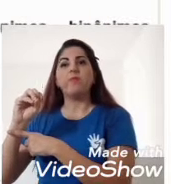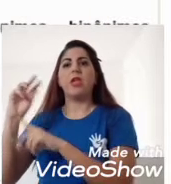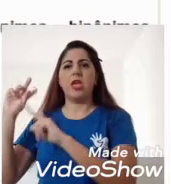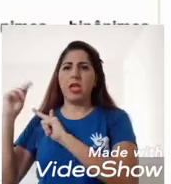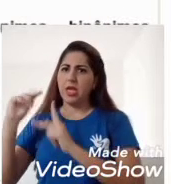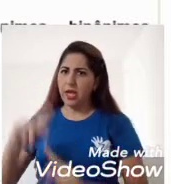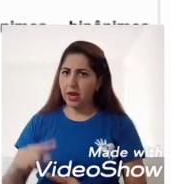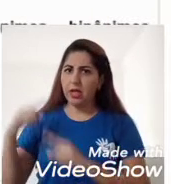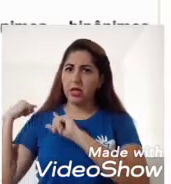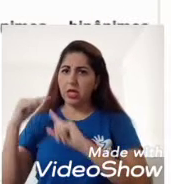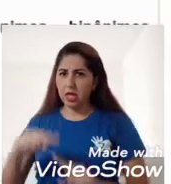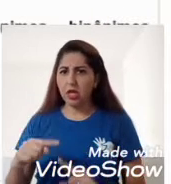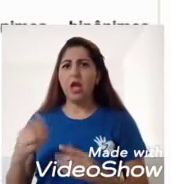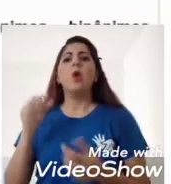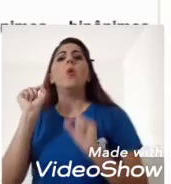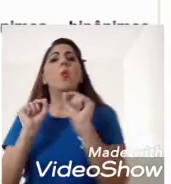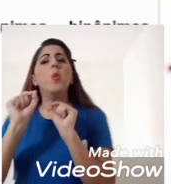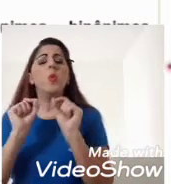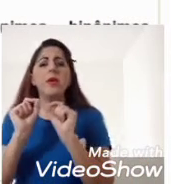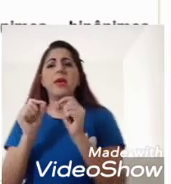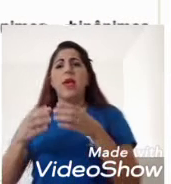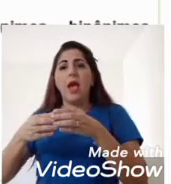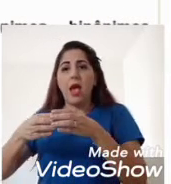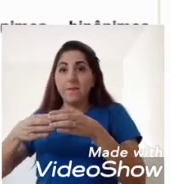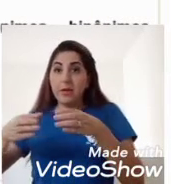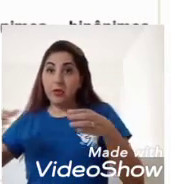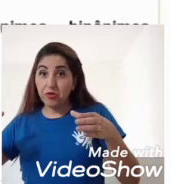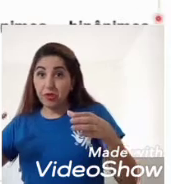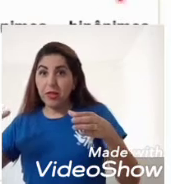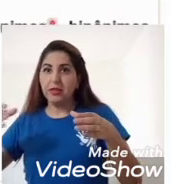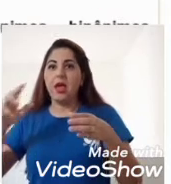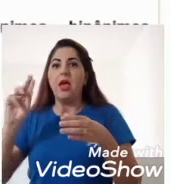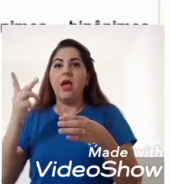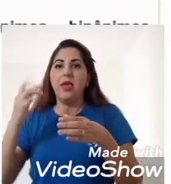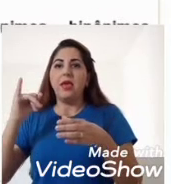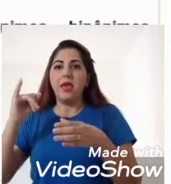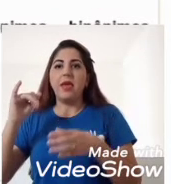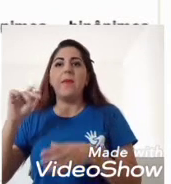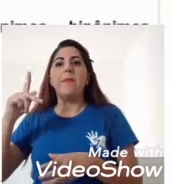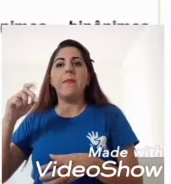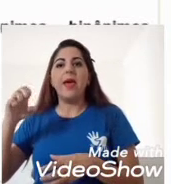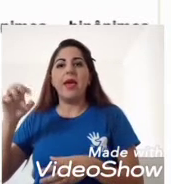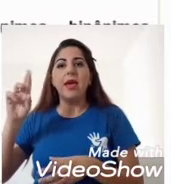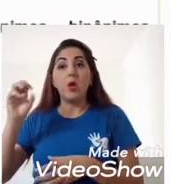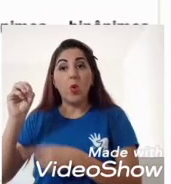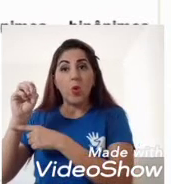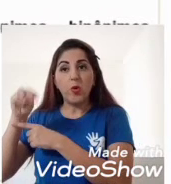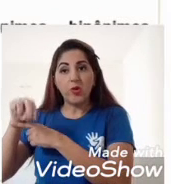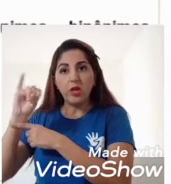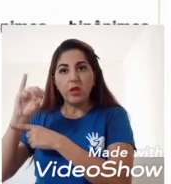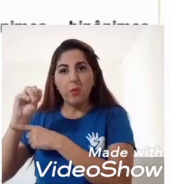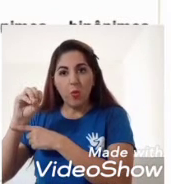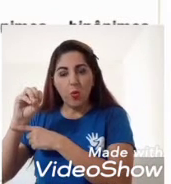que o hiperônimo tem uma relação de mais abrangência e o hipônimo de menos abrangência. Então, por exemplo, eu digo